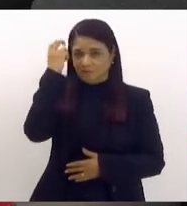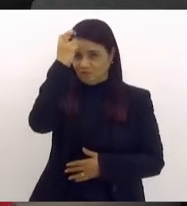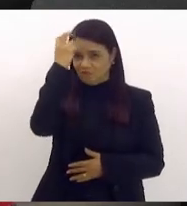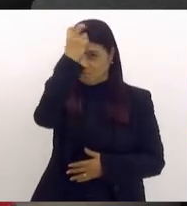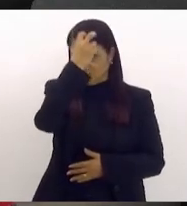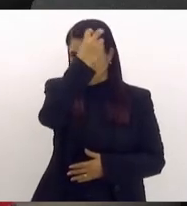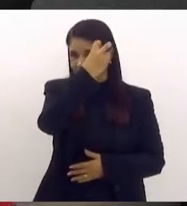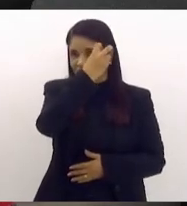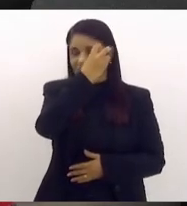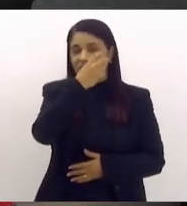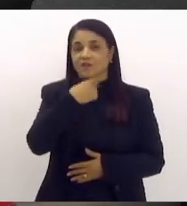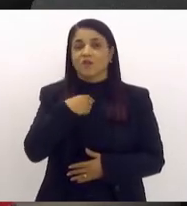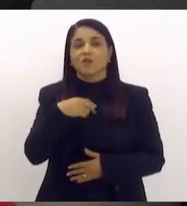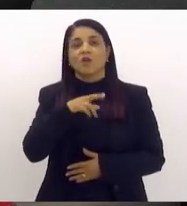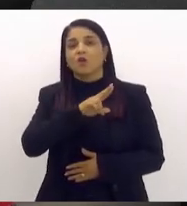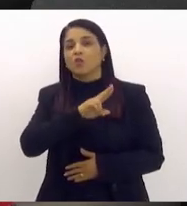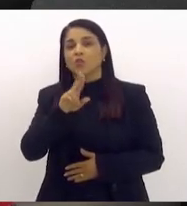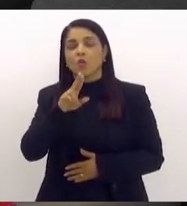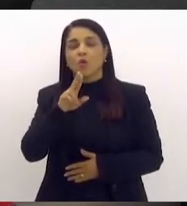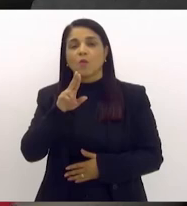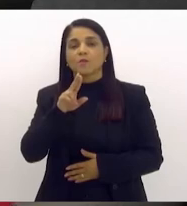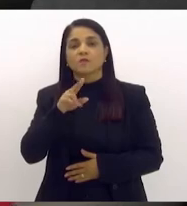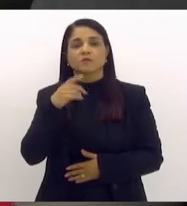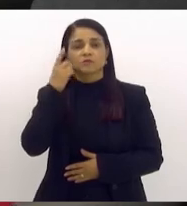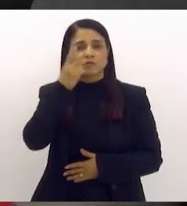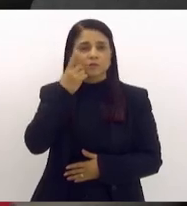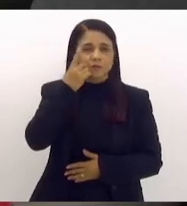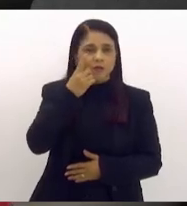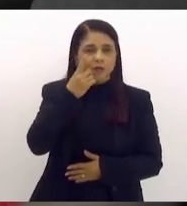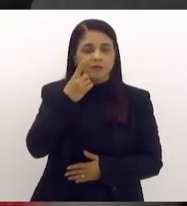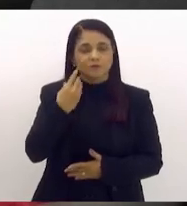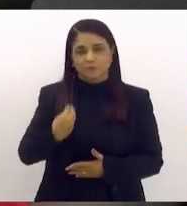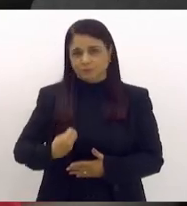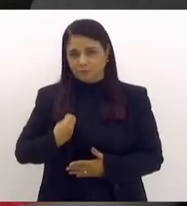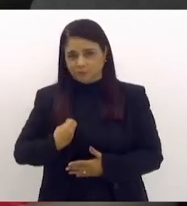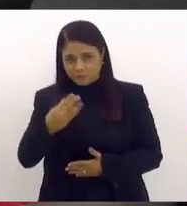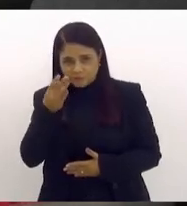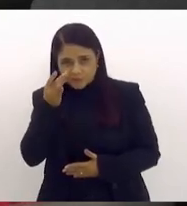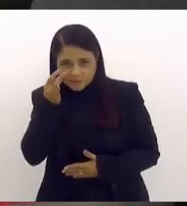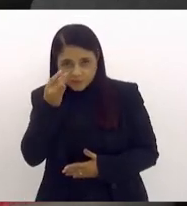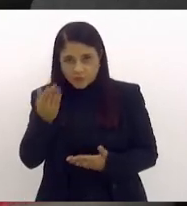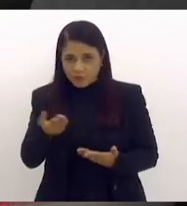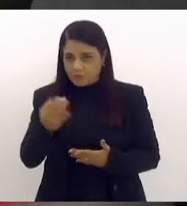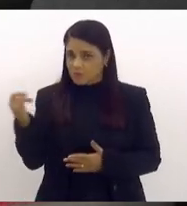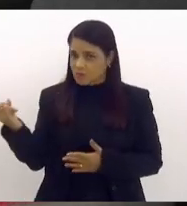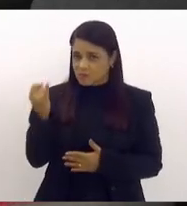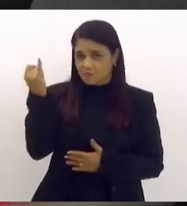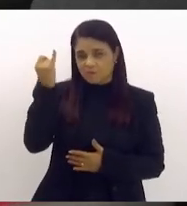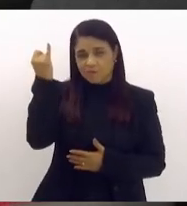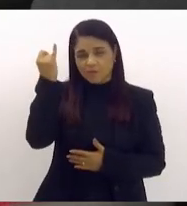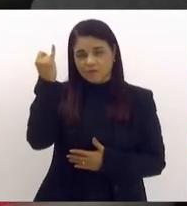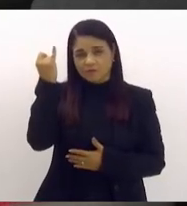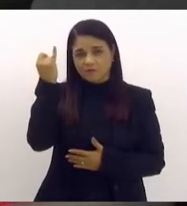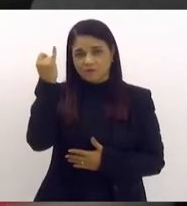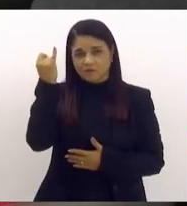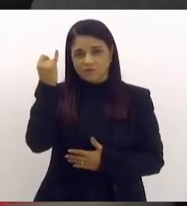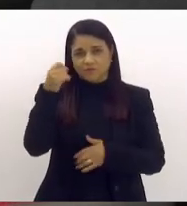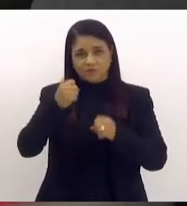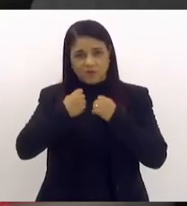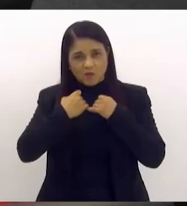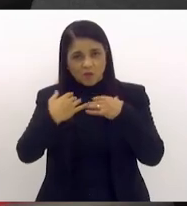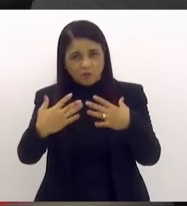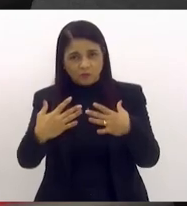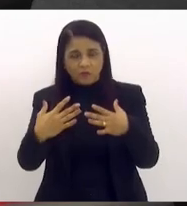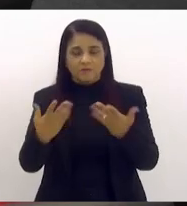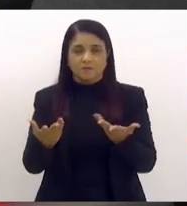Lima em nome de quem Saúdo os deputados e deputadas presentes nessa importante audiência da